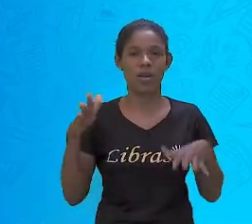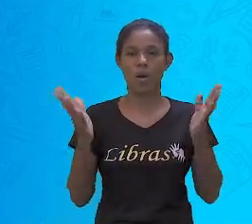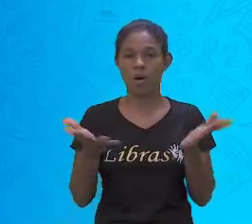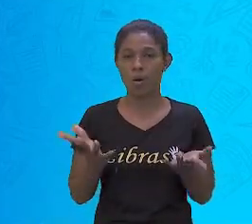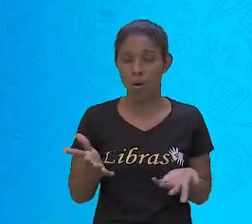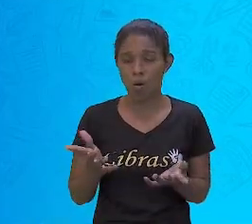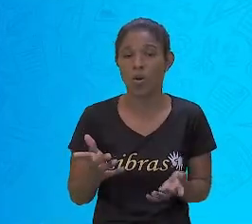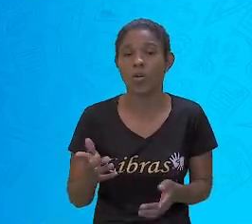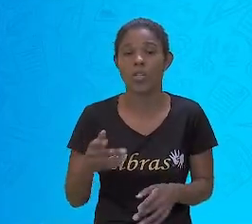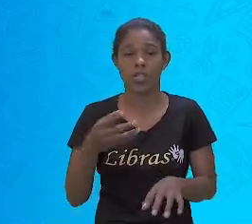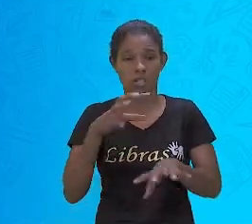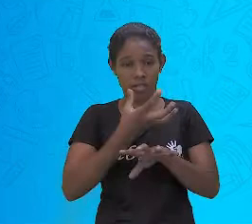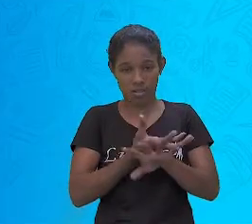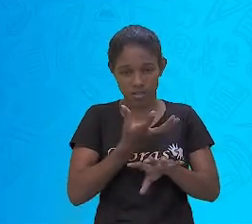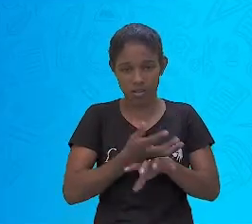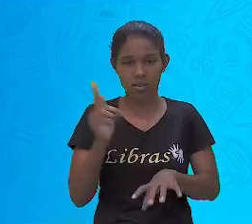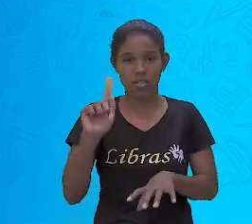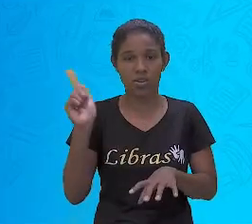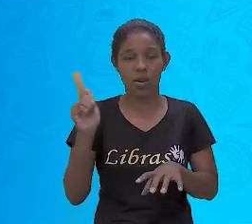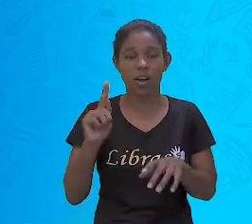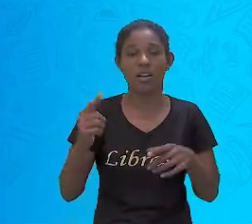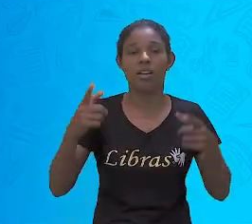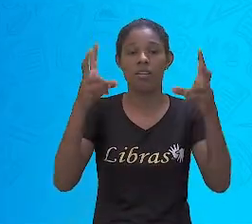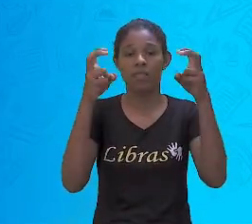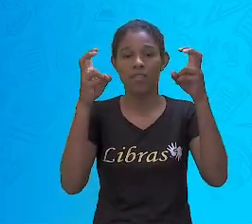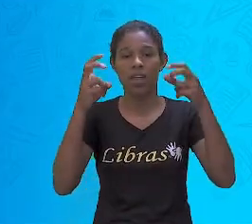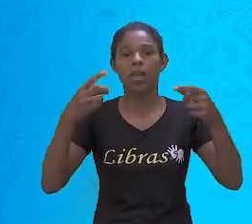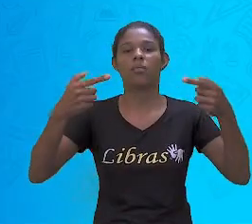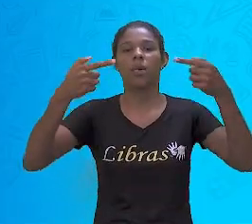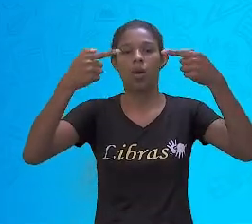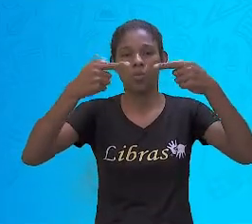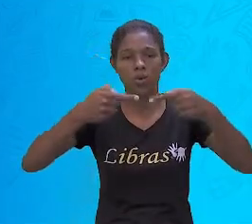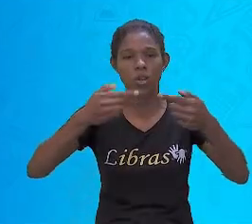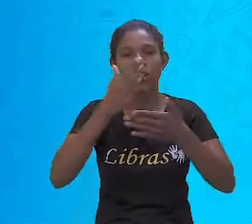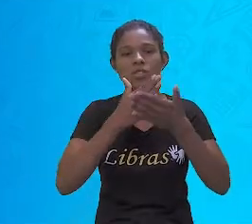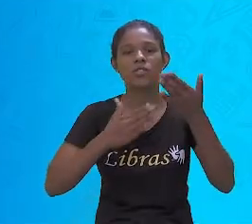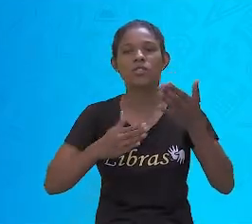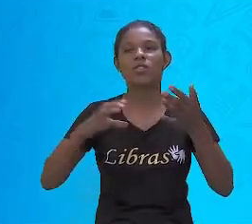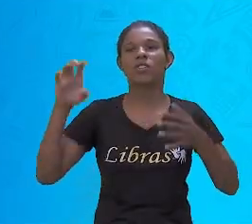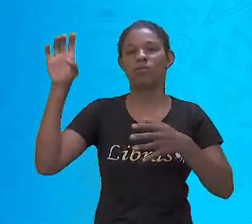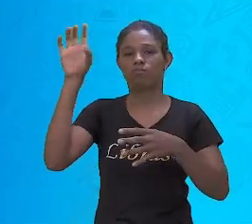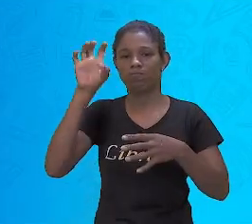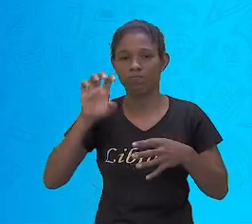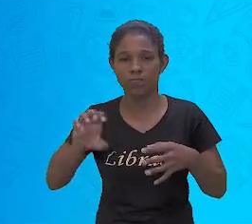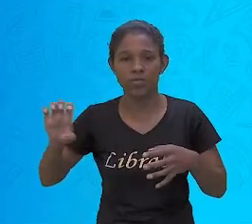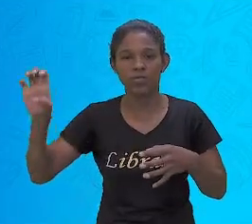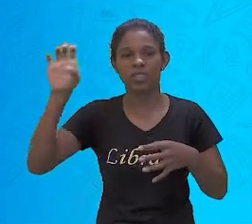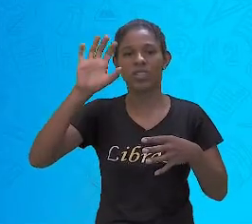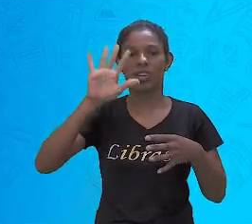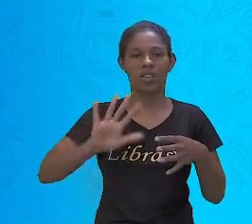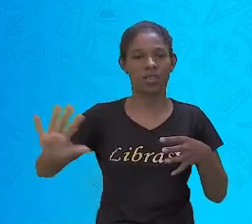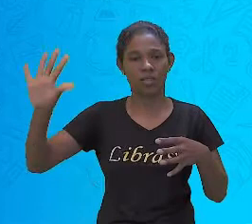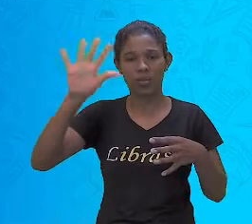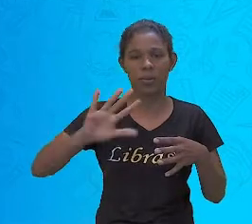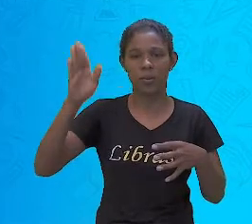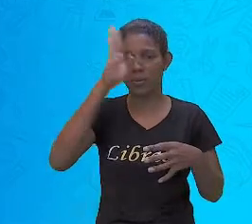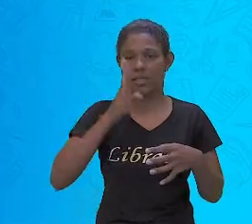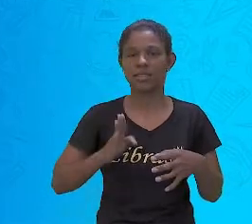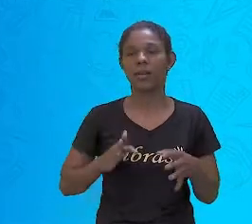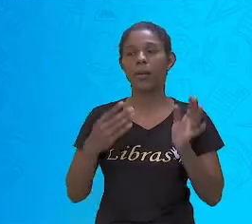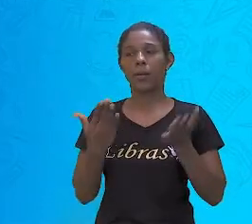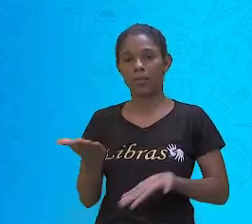geografia falando um pouco sobre divisão política do território brasileiro. Mapa do Brasil. O mapa do Brasil